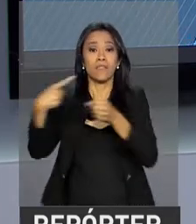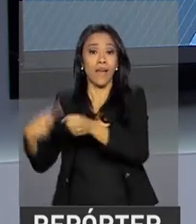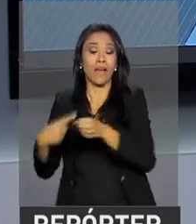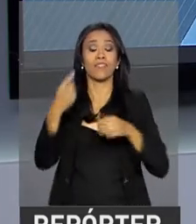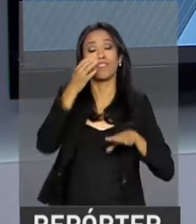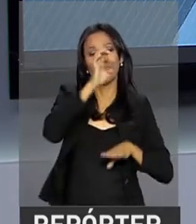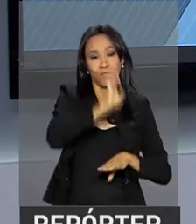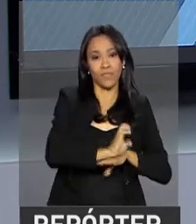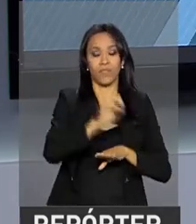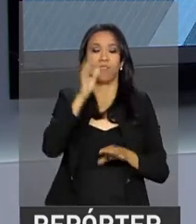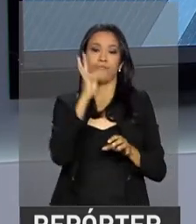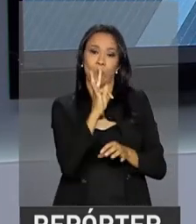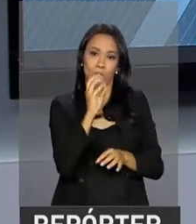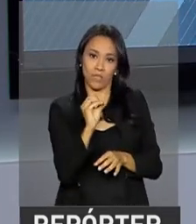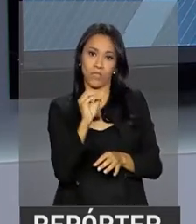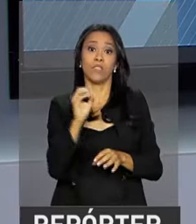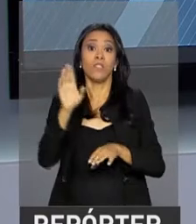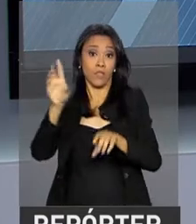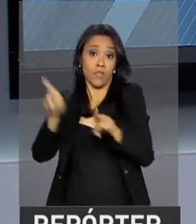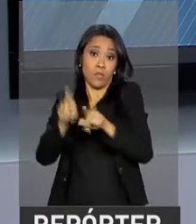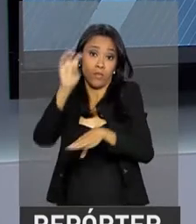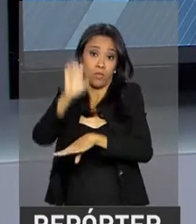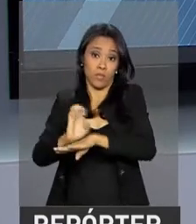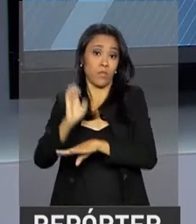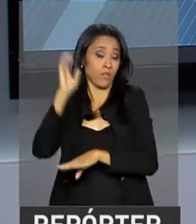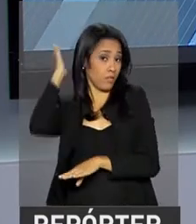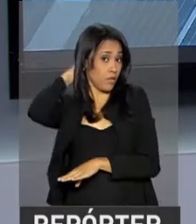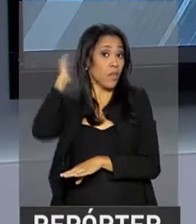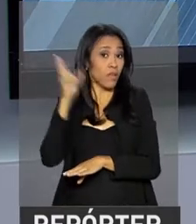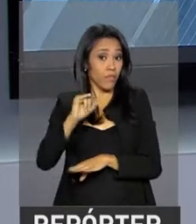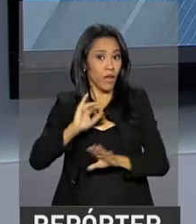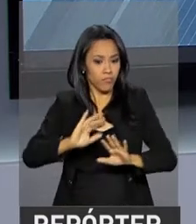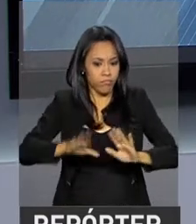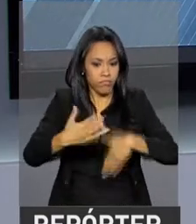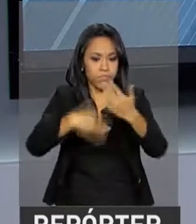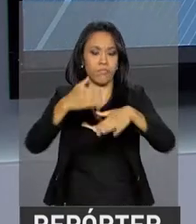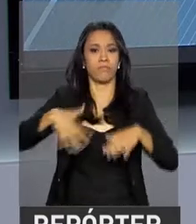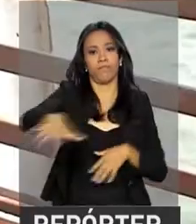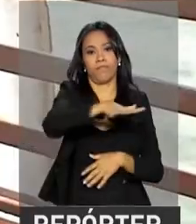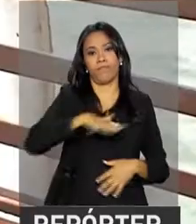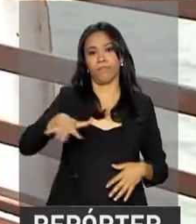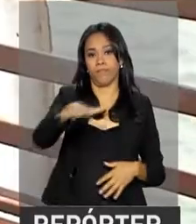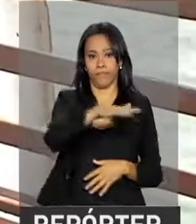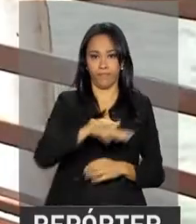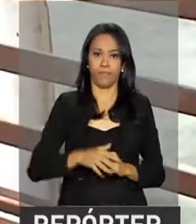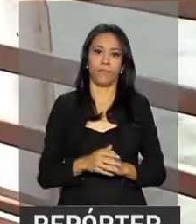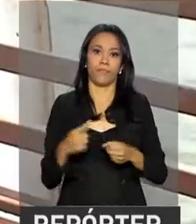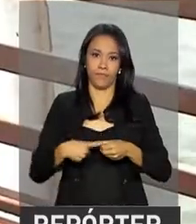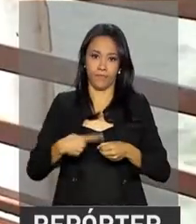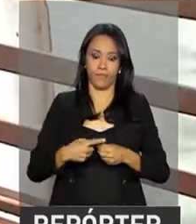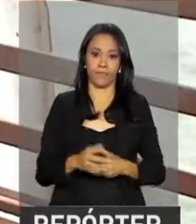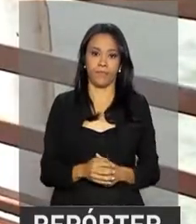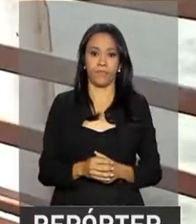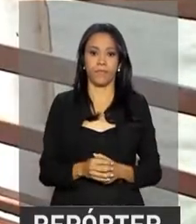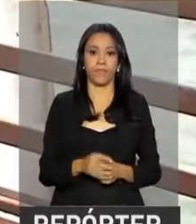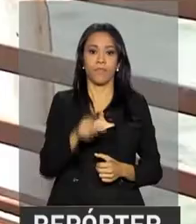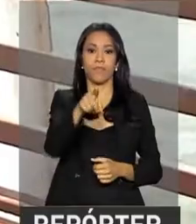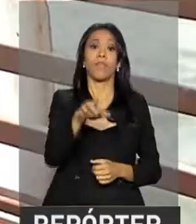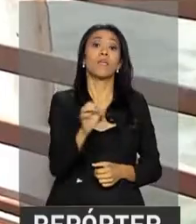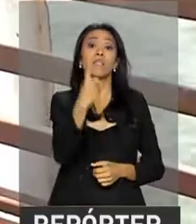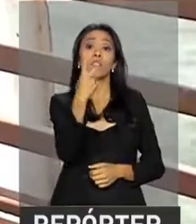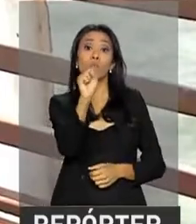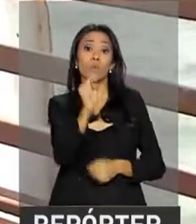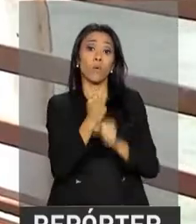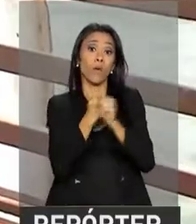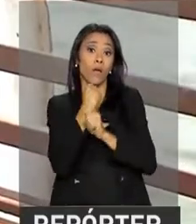no pará uma obra que vai levar desenvolvimento à região há 18 anos de